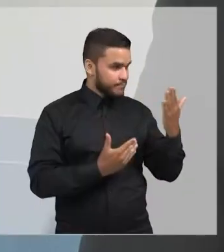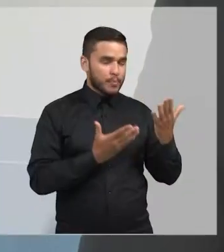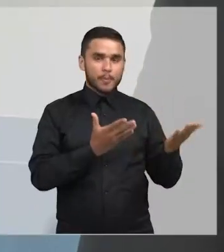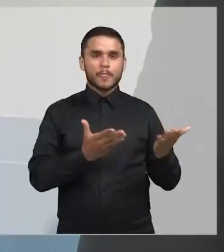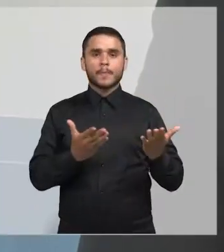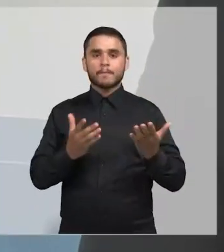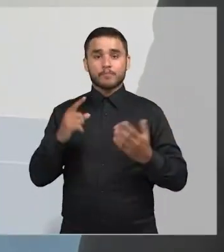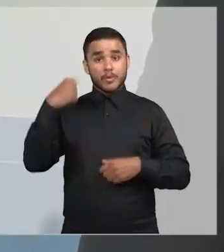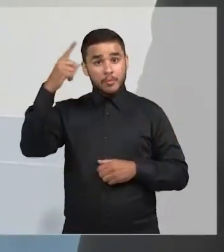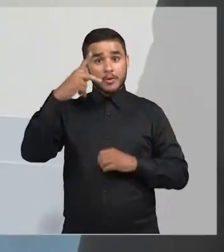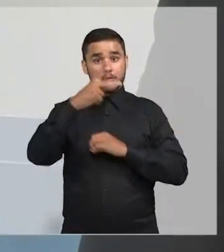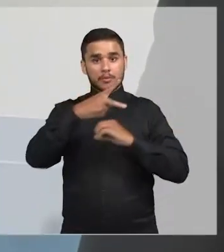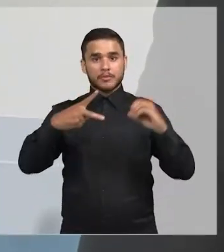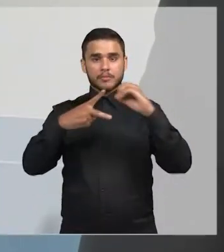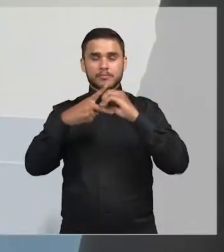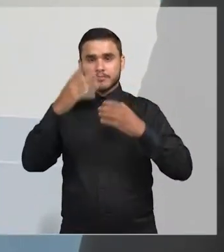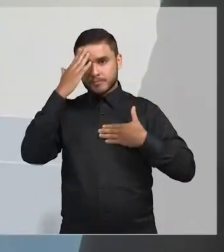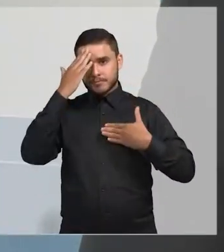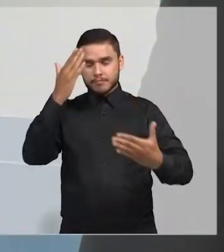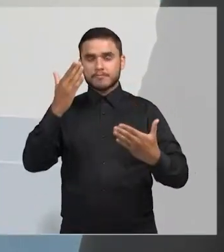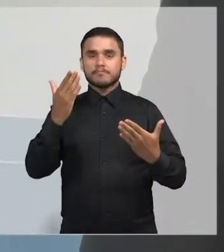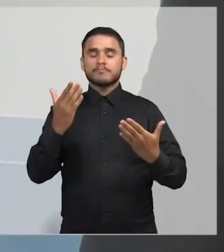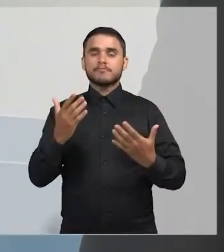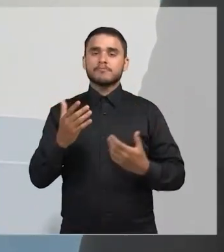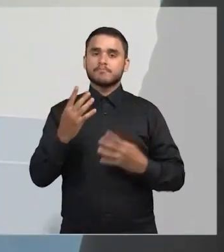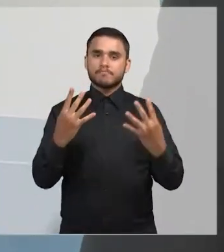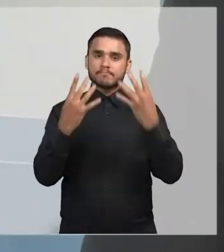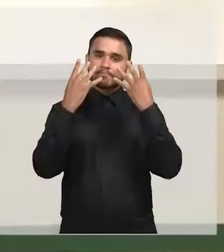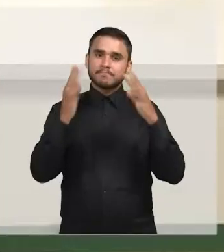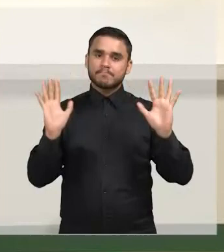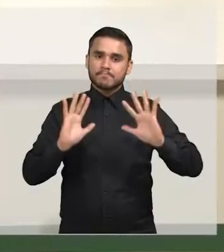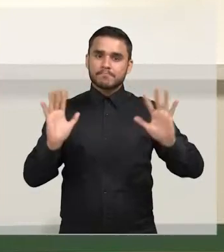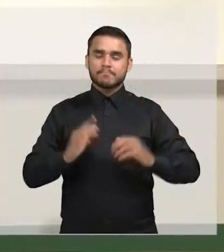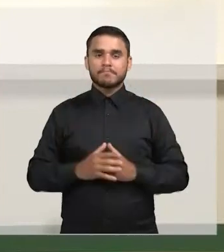programa pela ordem. Obrigado pelo carinho, obrigado pela audiência. Até lá.